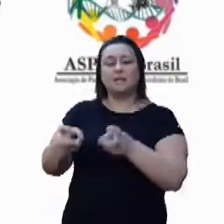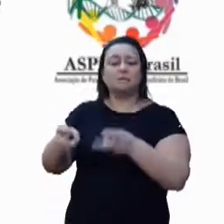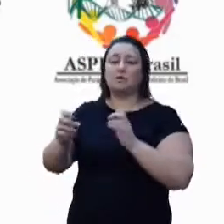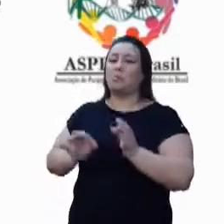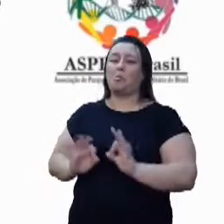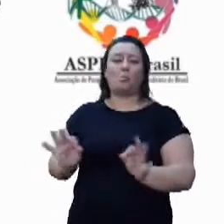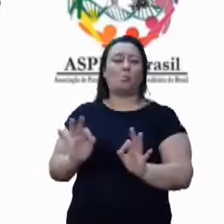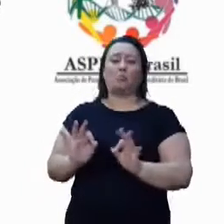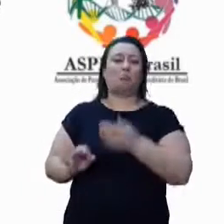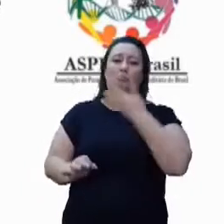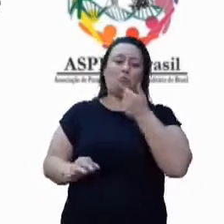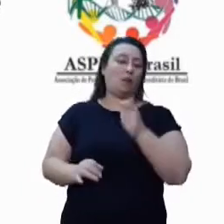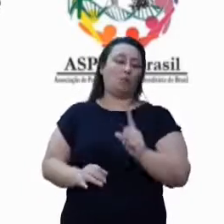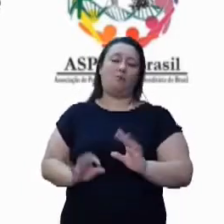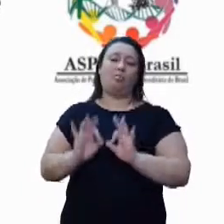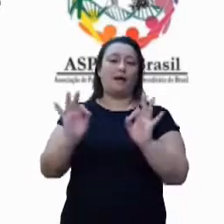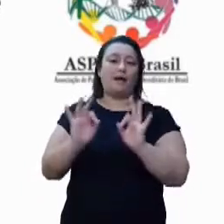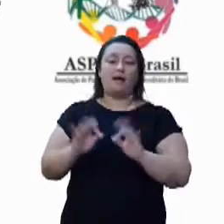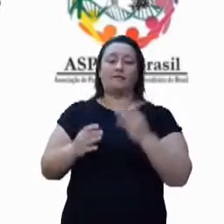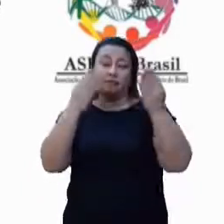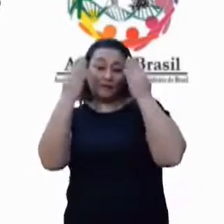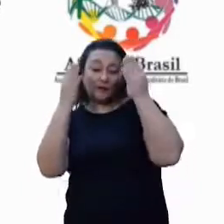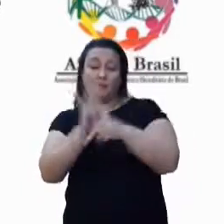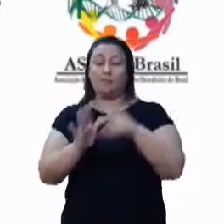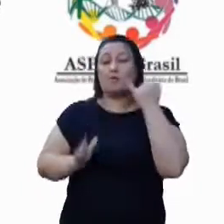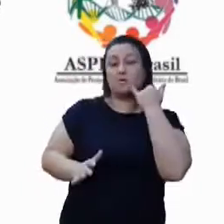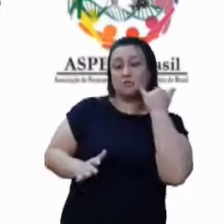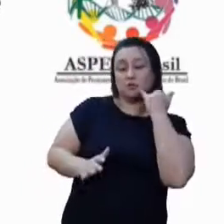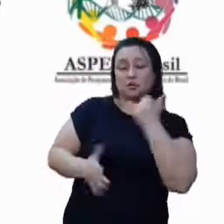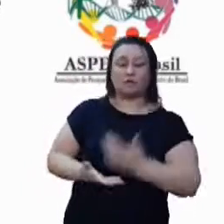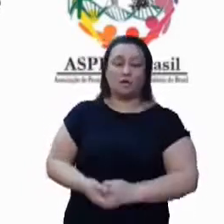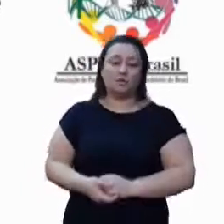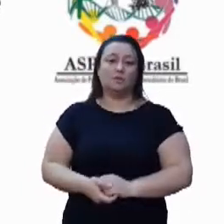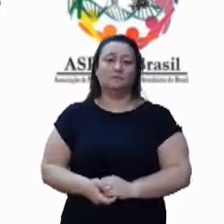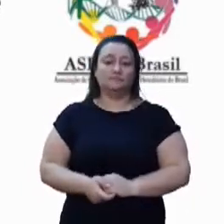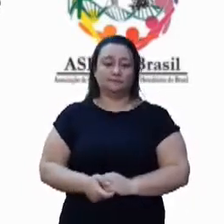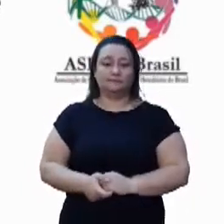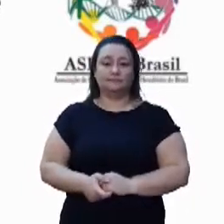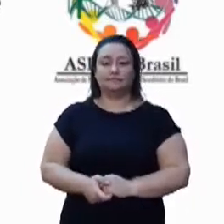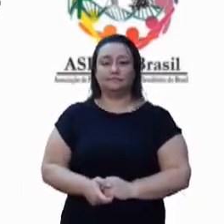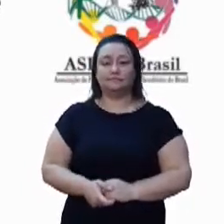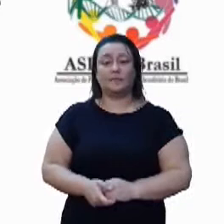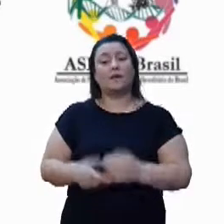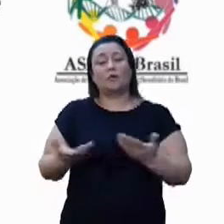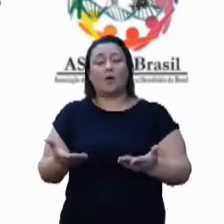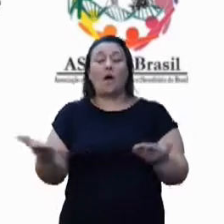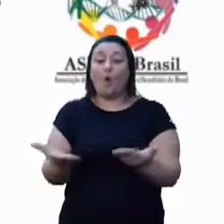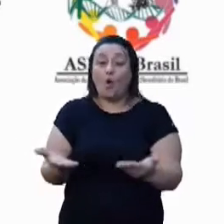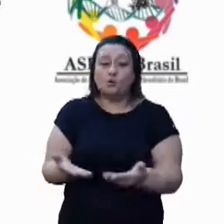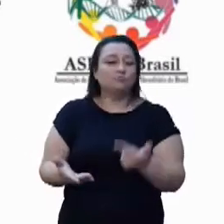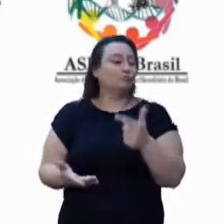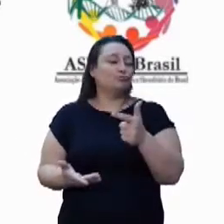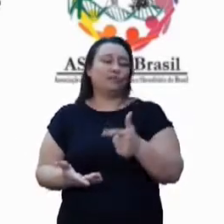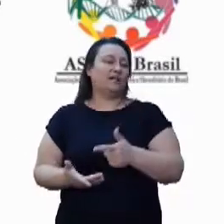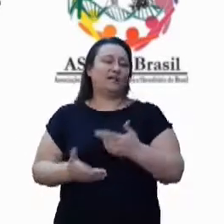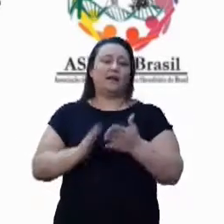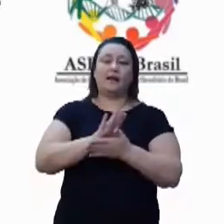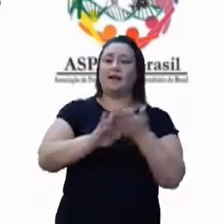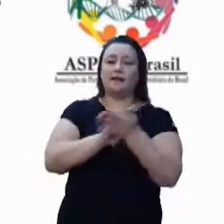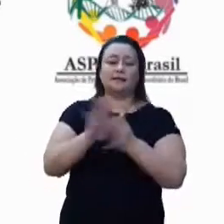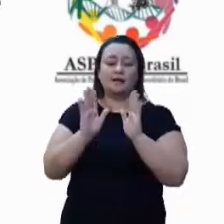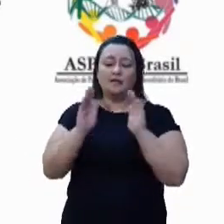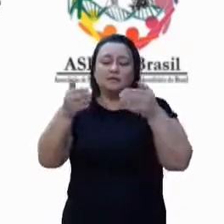nenhum benefício de fazer esse tipo de terapia dietética, tá? Então, no momento, não existe nenhuma recomendação de que a